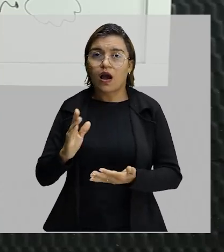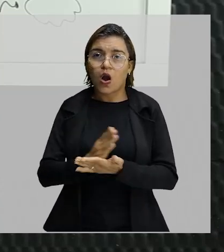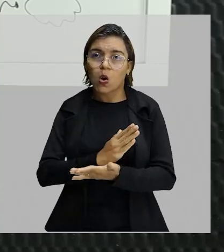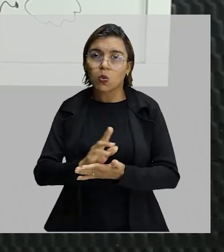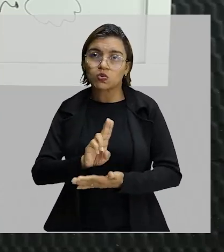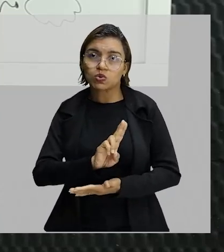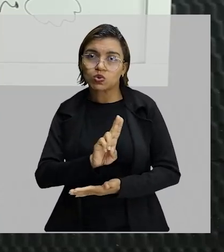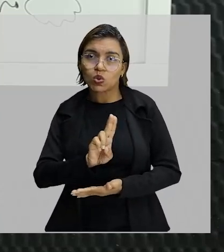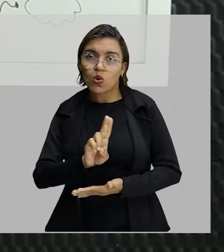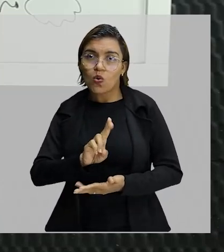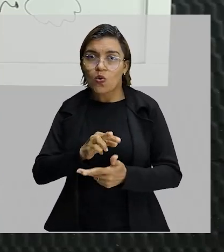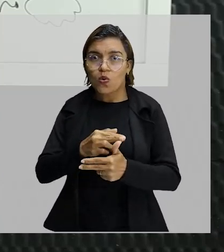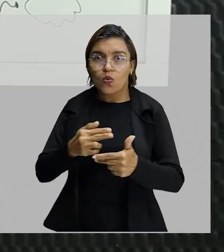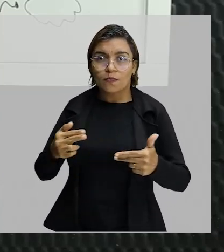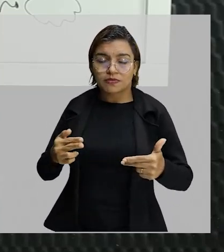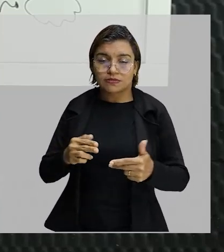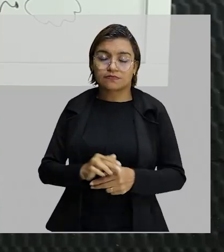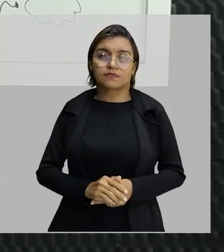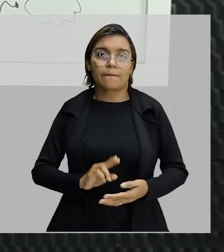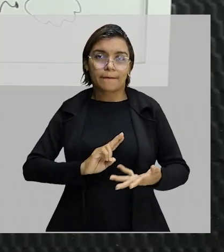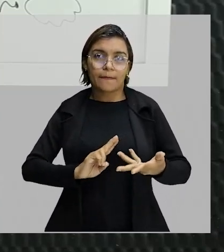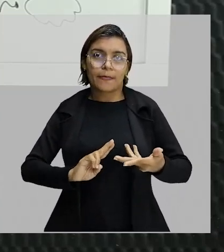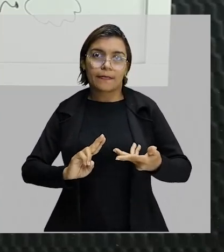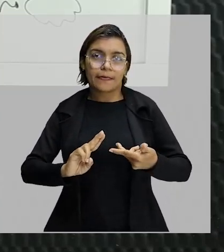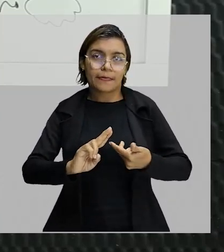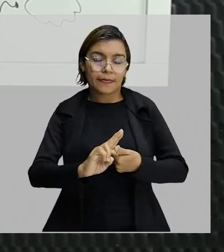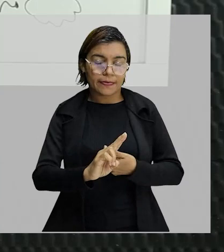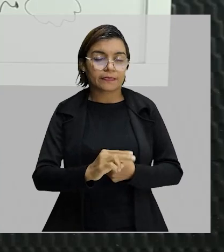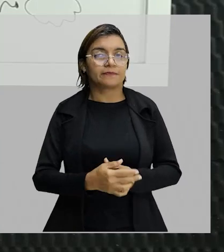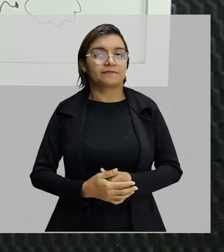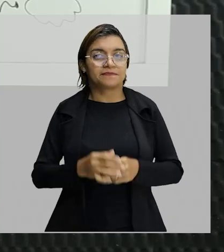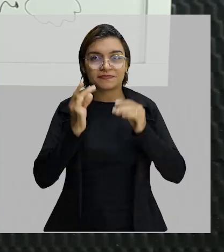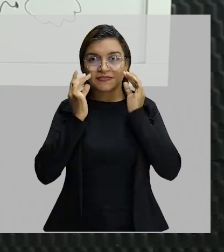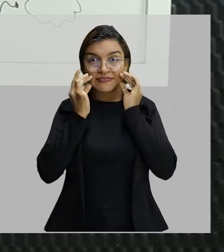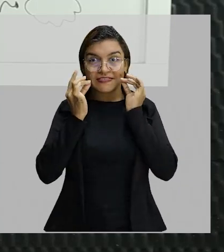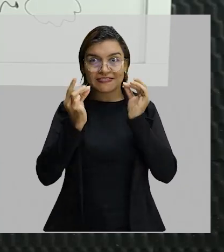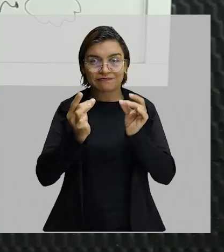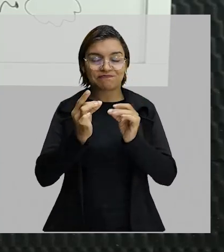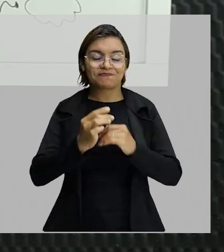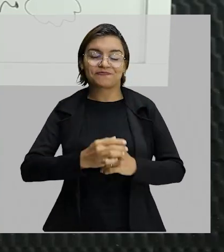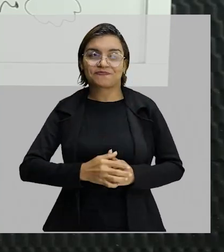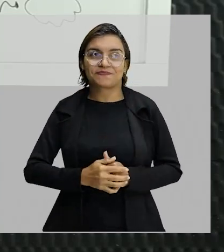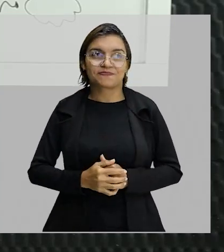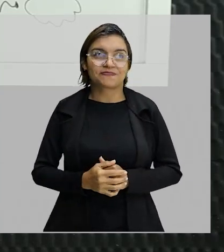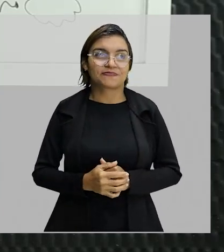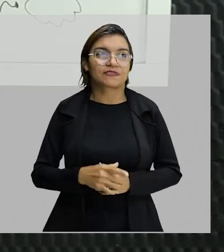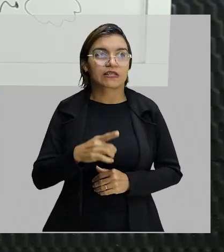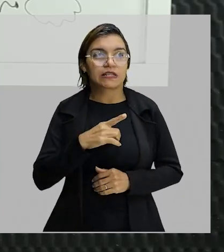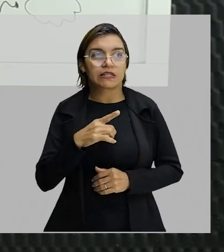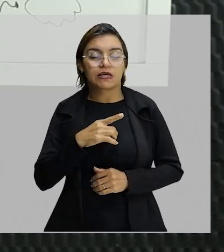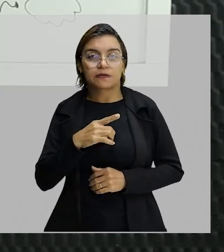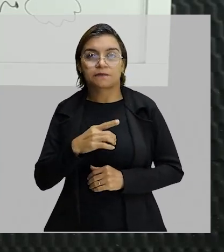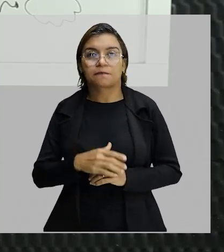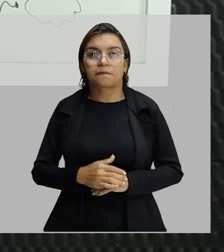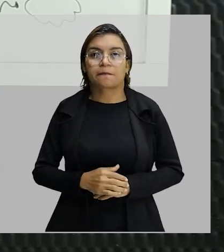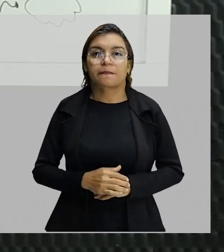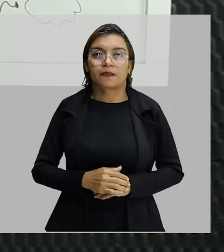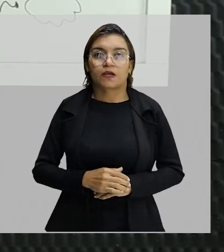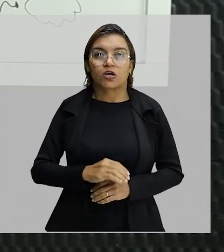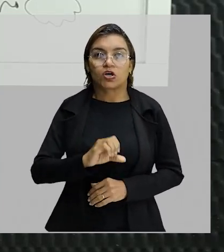tá ok? Fiquem ligados aí, ó. Então nós temos estado